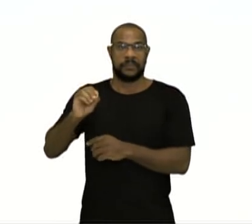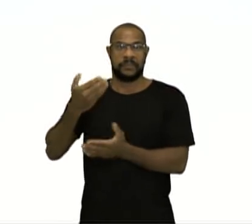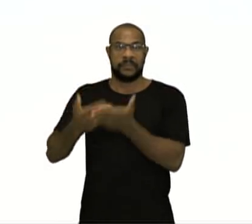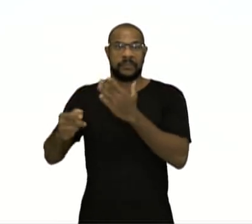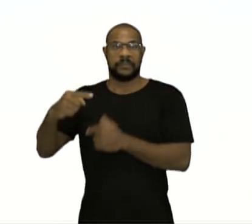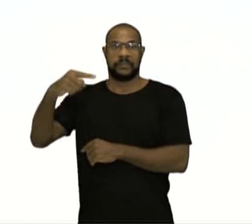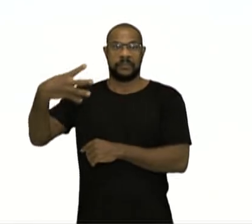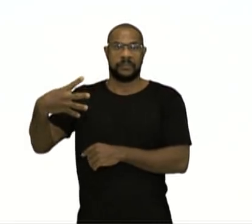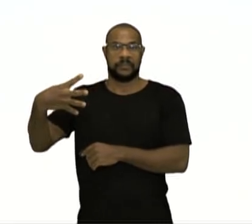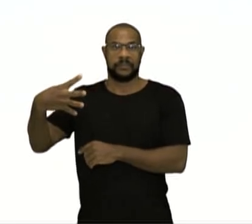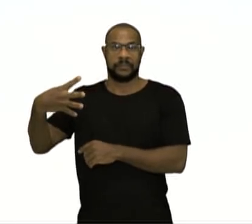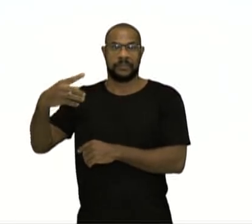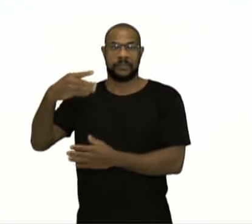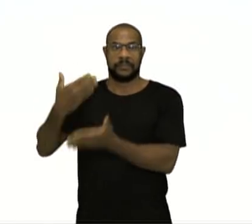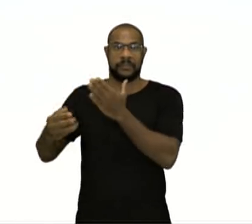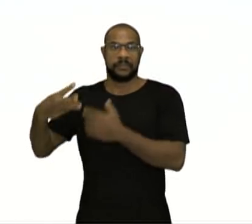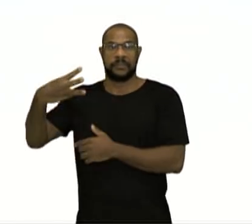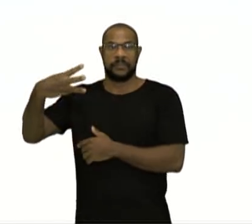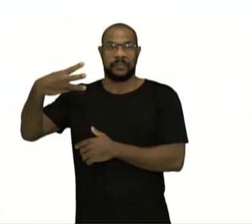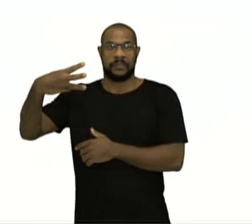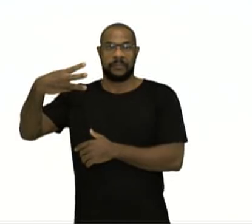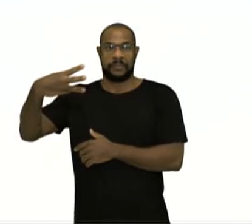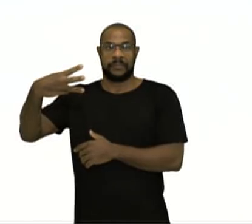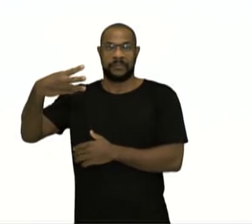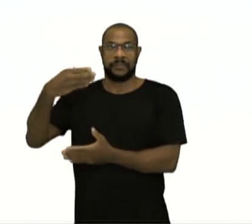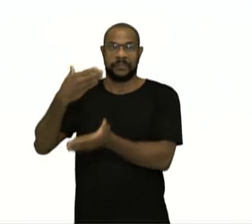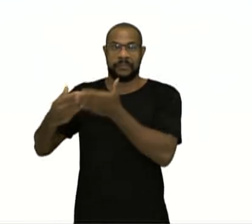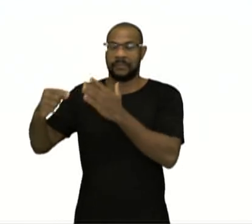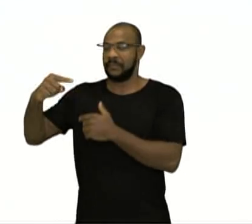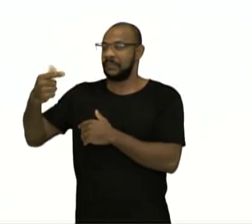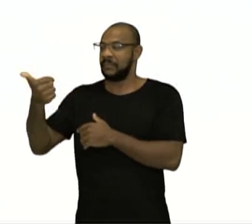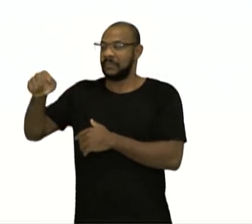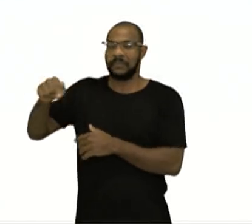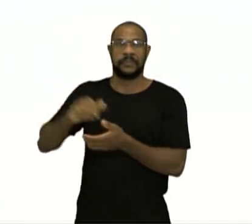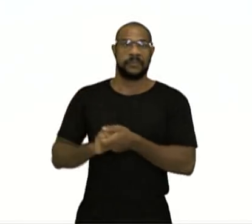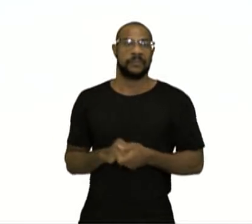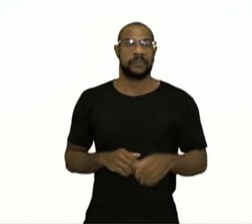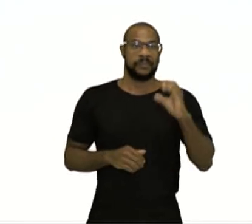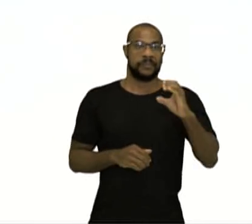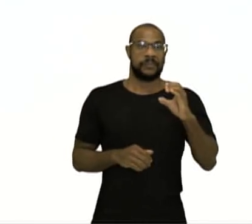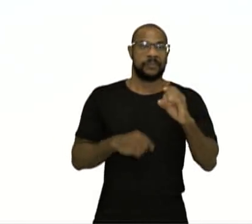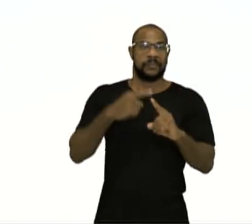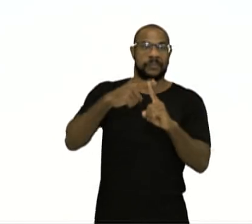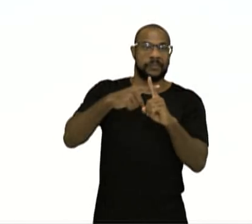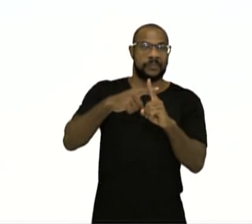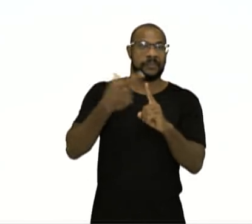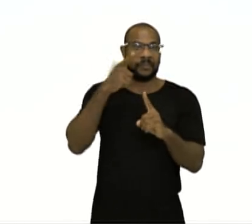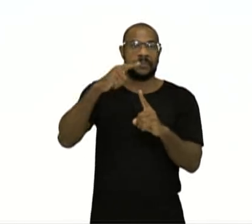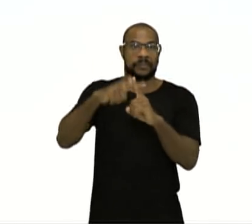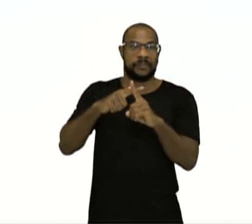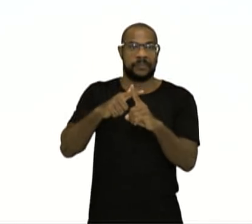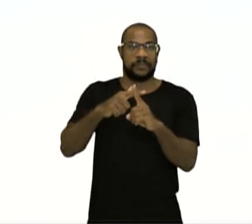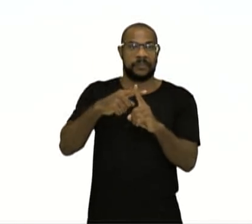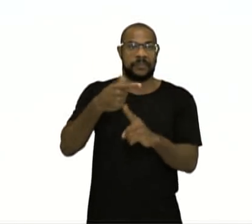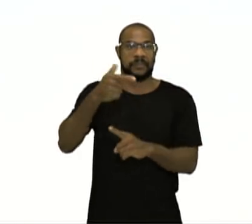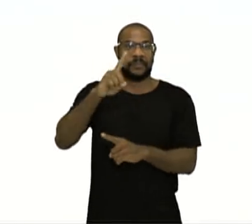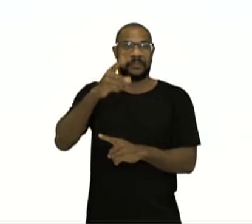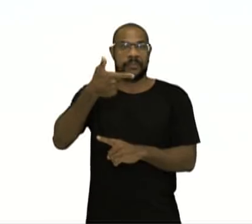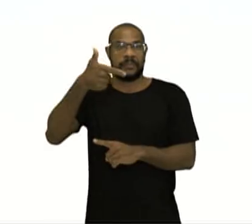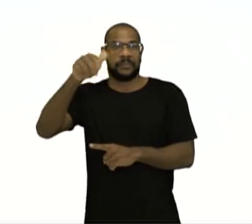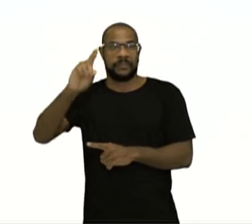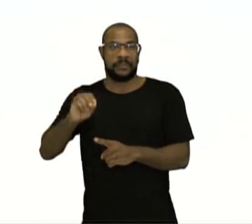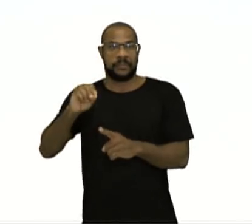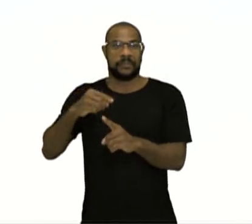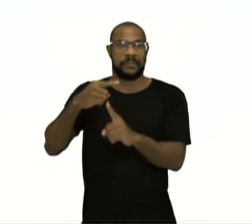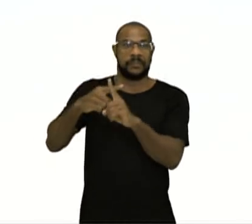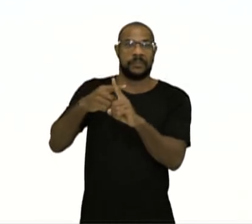perdeu 19. Para o samba C, ele ganhou 210 pontos, depois ganhou 60, aí perdeu 126,